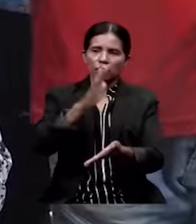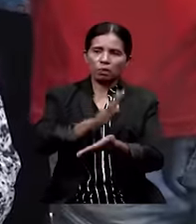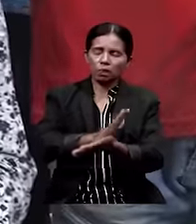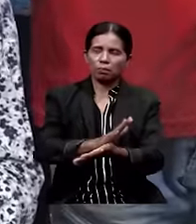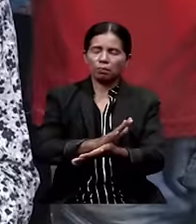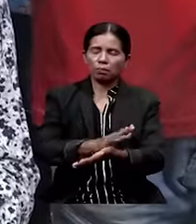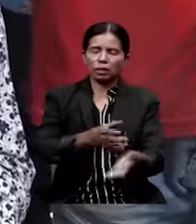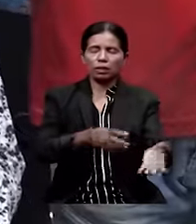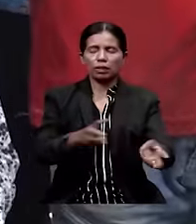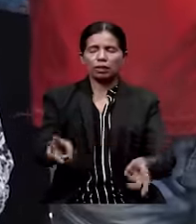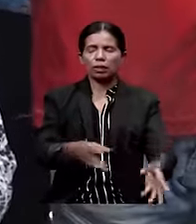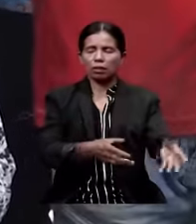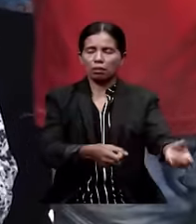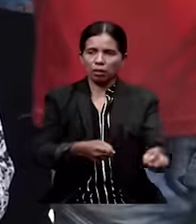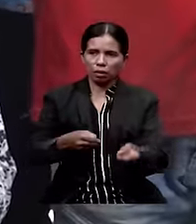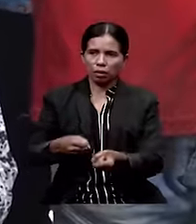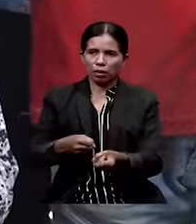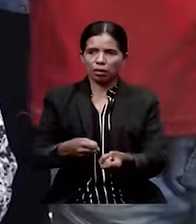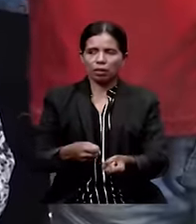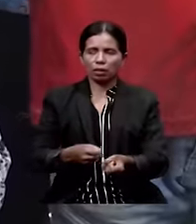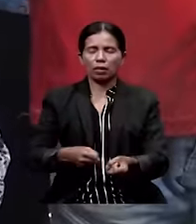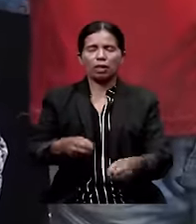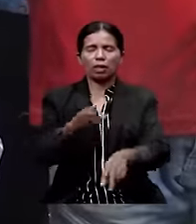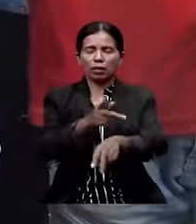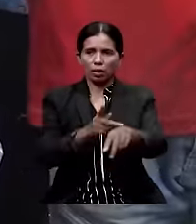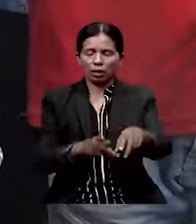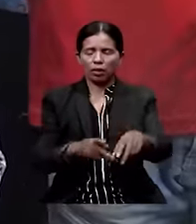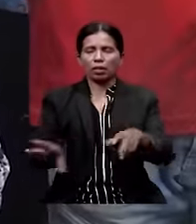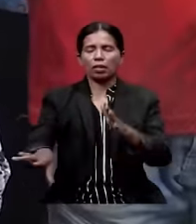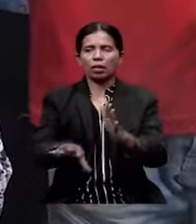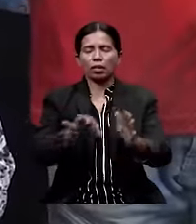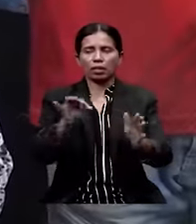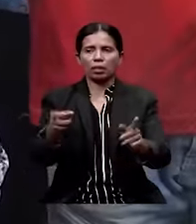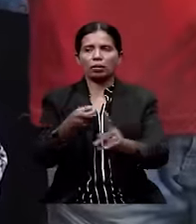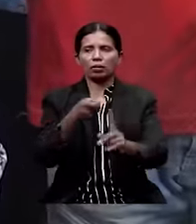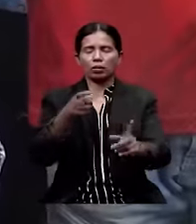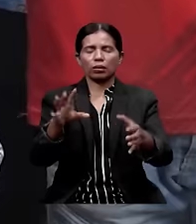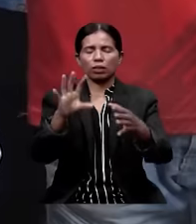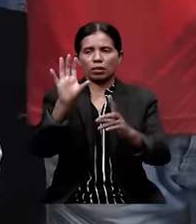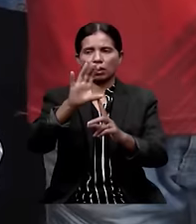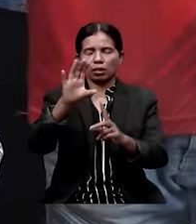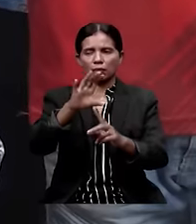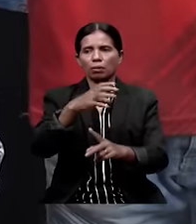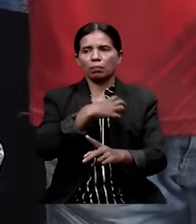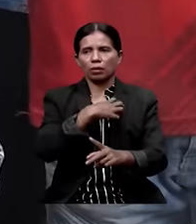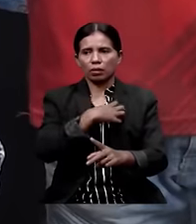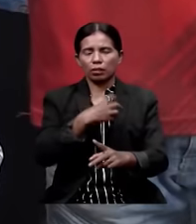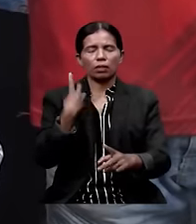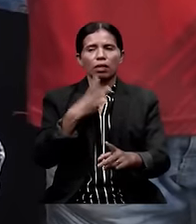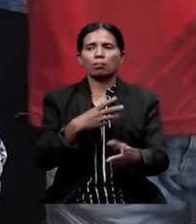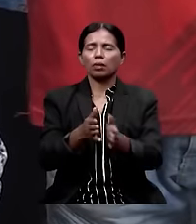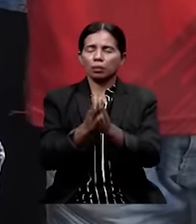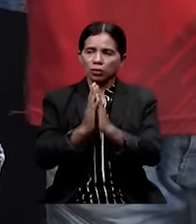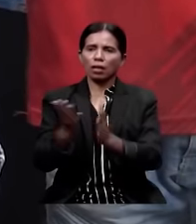rasta nebe nia aing karu kane ne hetan resang fisiko husi komando pente i ami husu dali